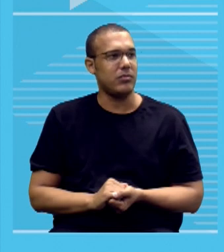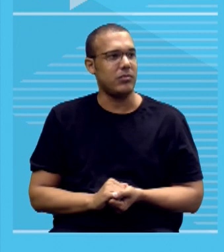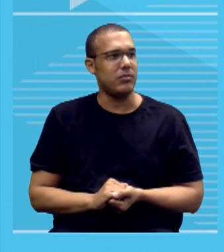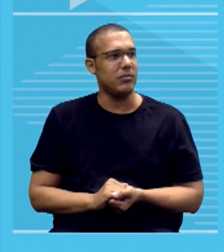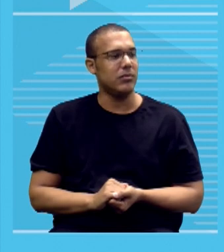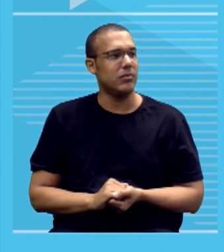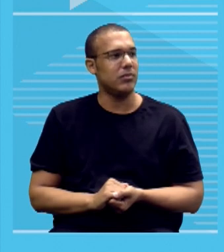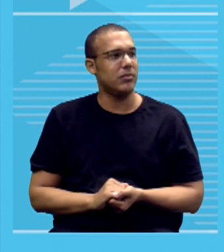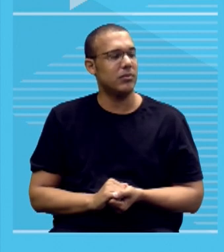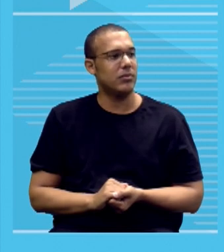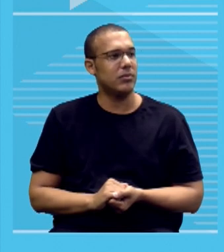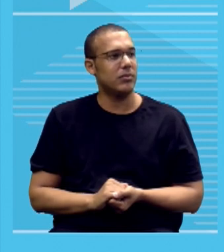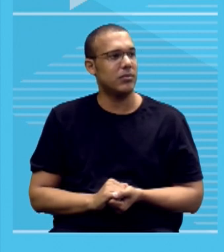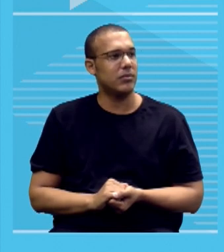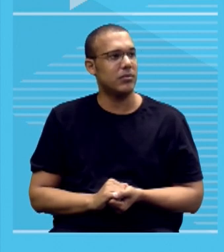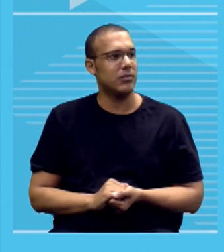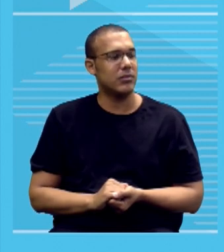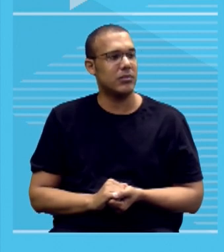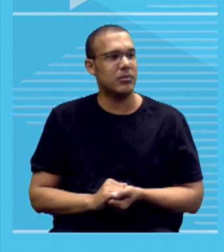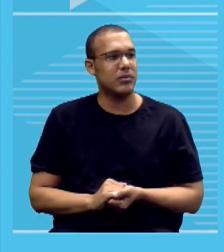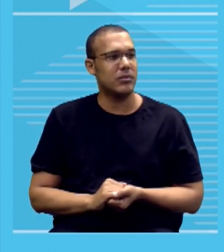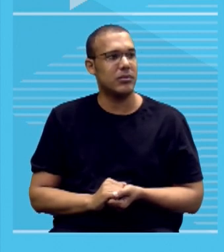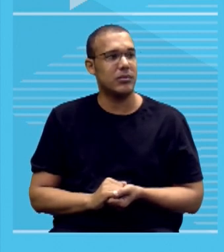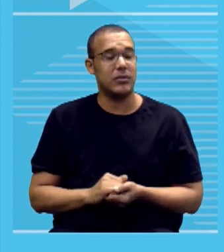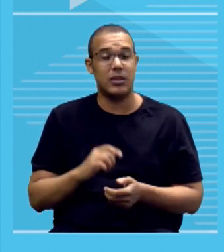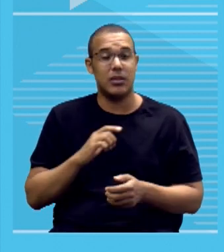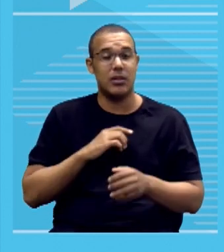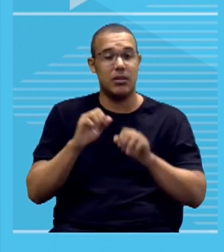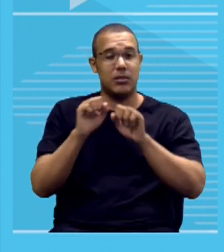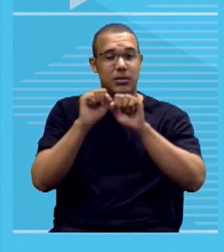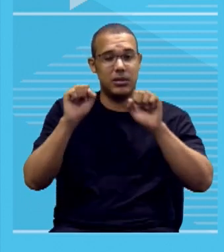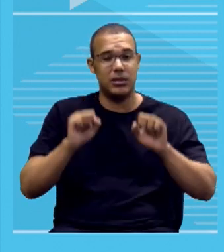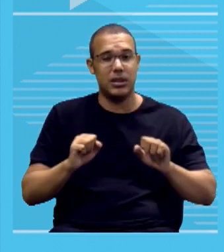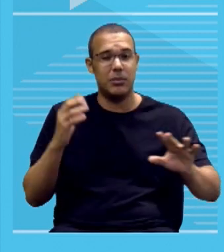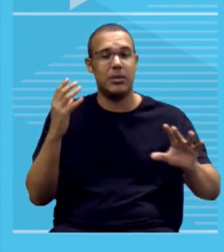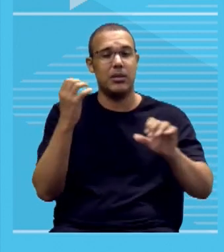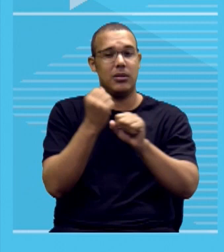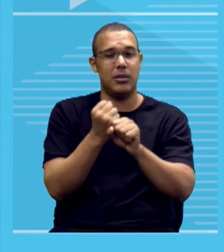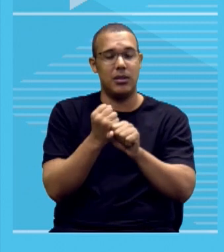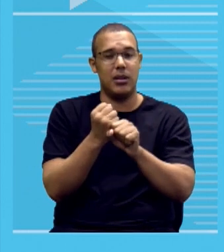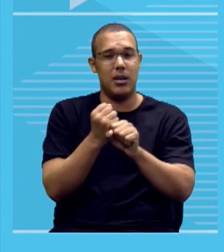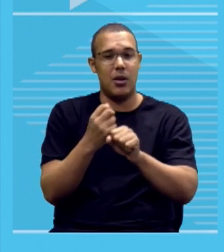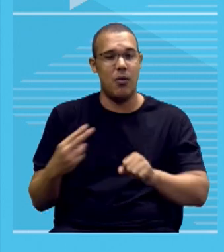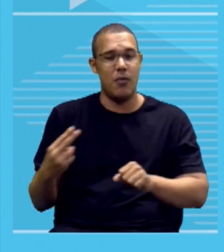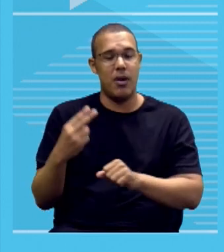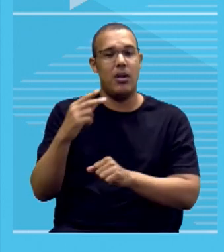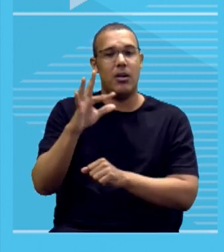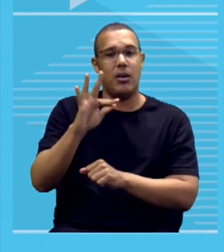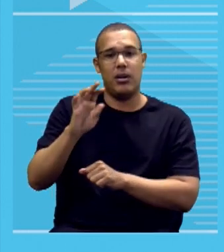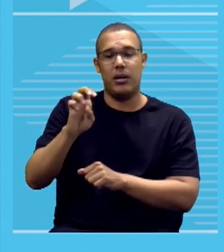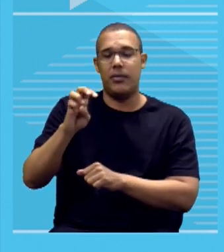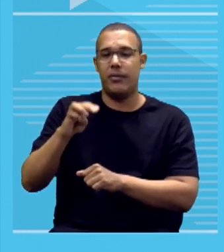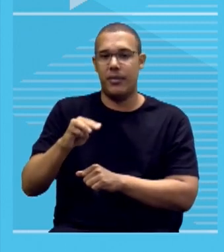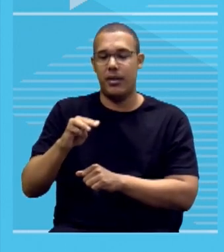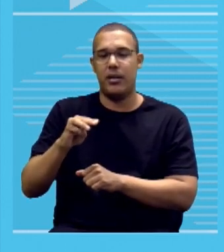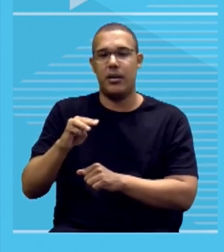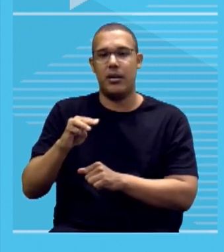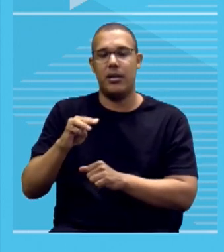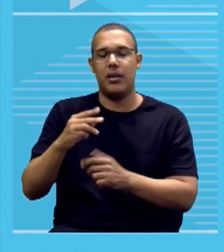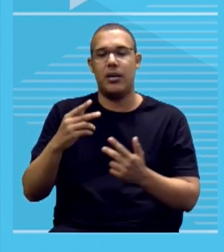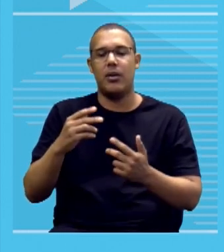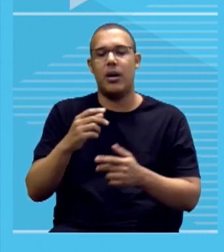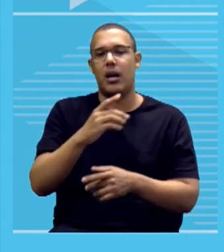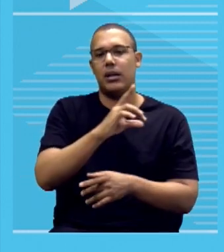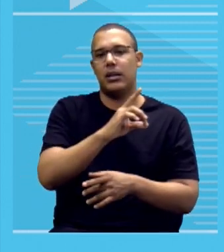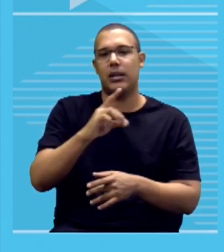aí. Ele vai gerar aquele sistema para que a gente possa calcular o valor da FEM. A FEM vai ser igual. Quanto é a